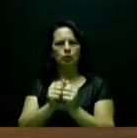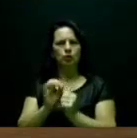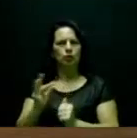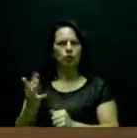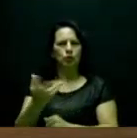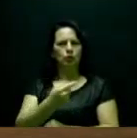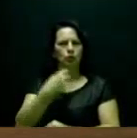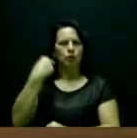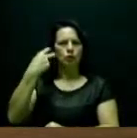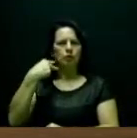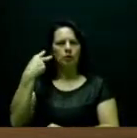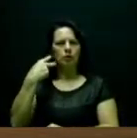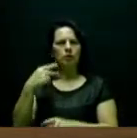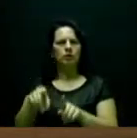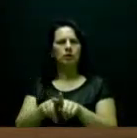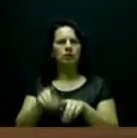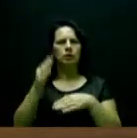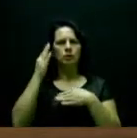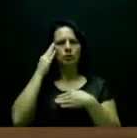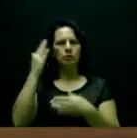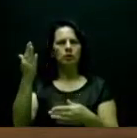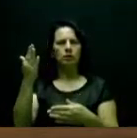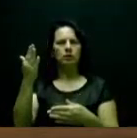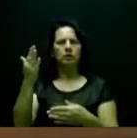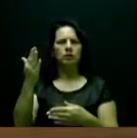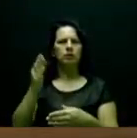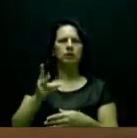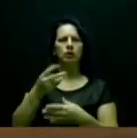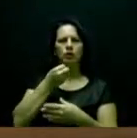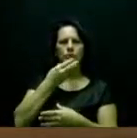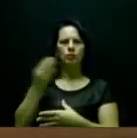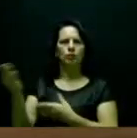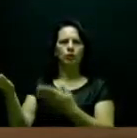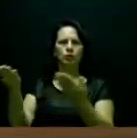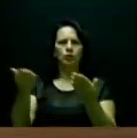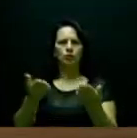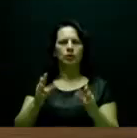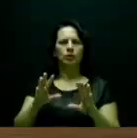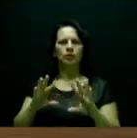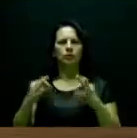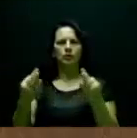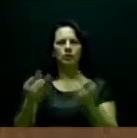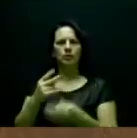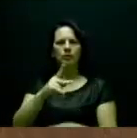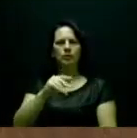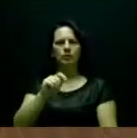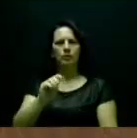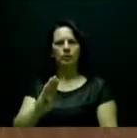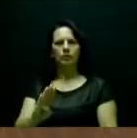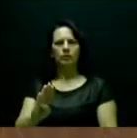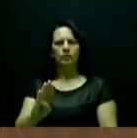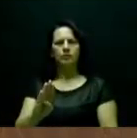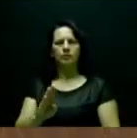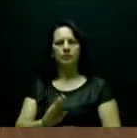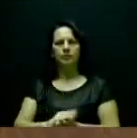demais vereadores também. Eu só fico agradecido. Obrigado e seja bem-vindo à família PSB.